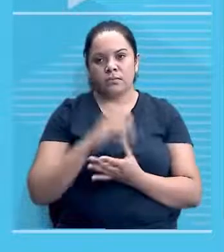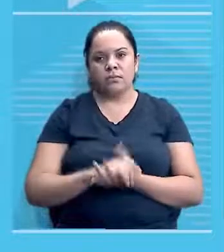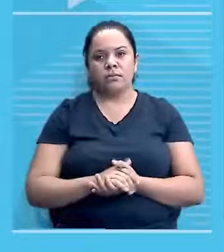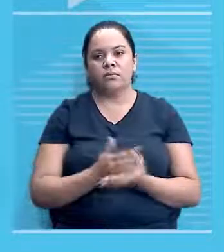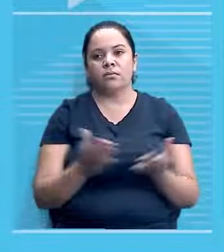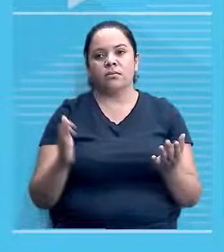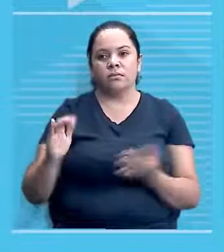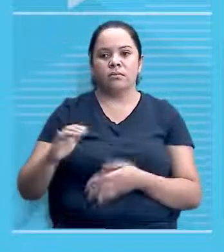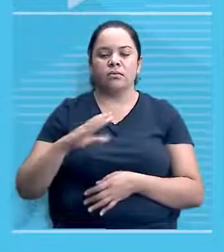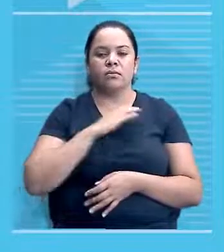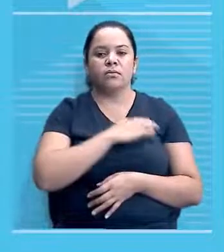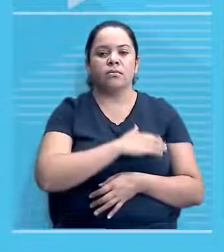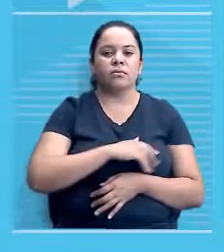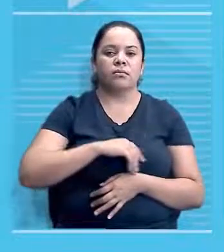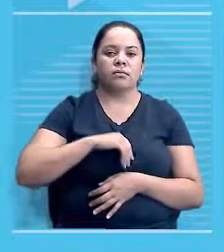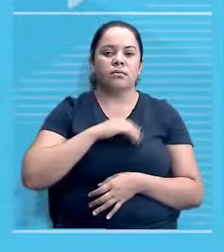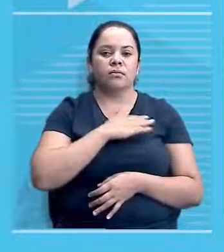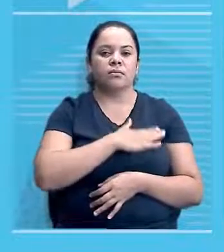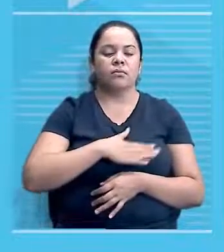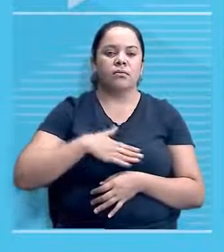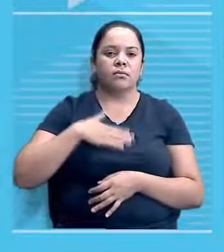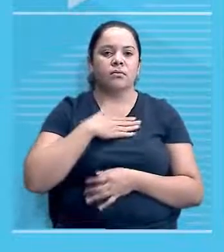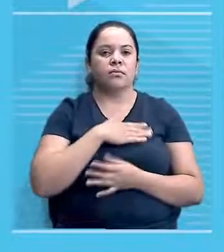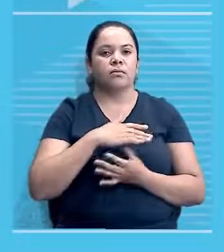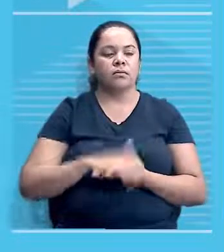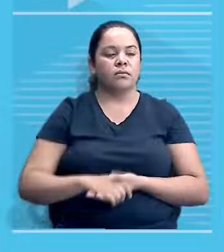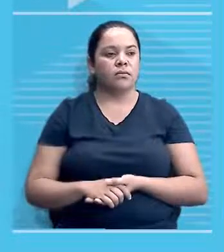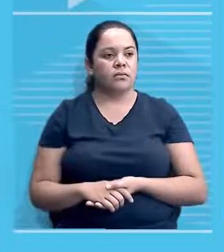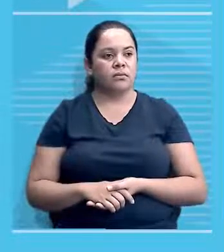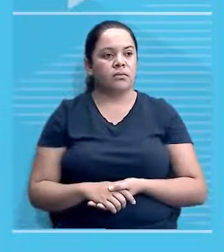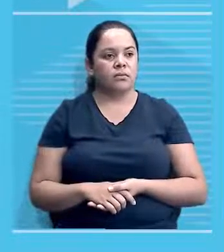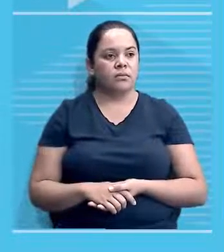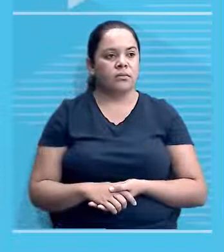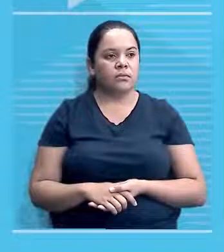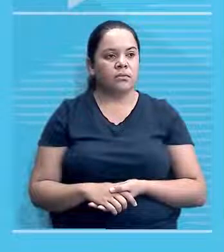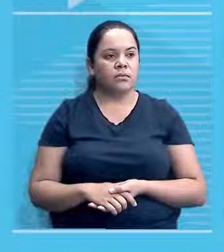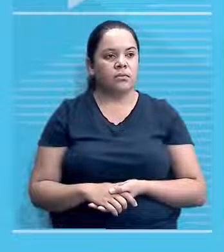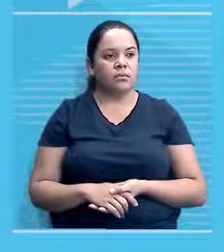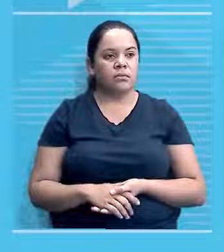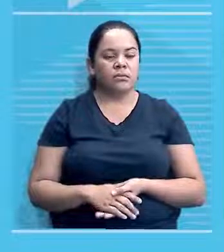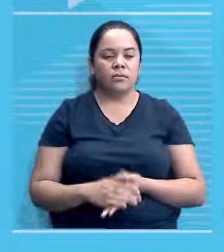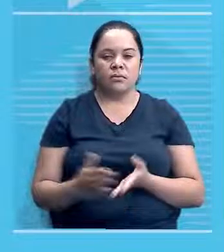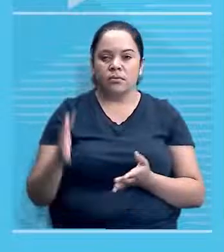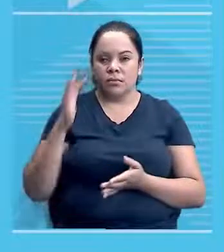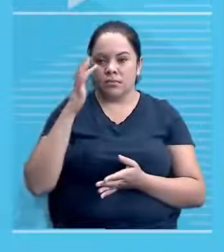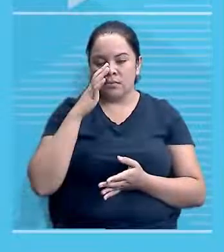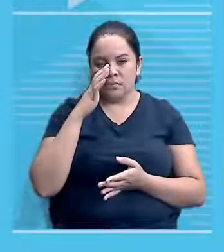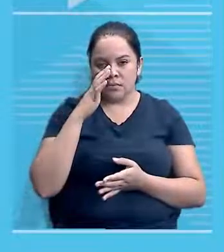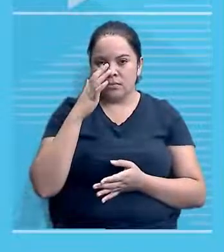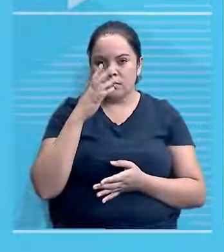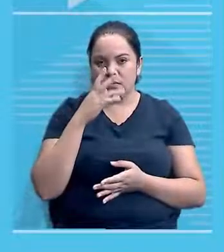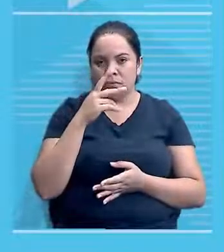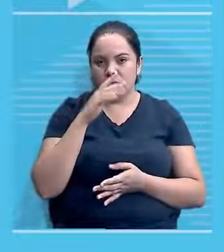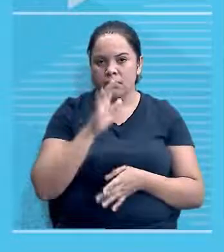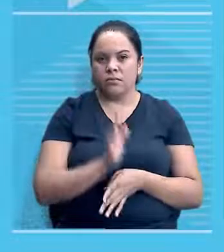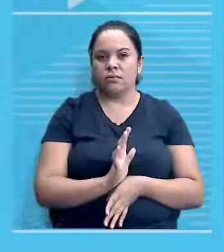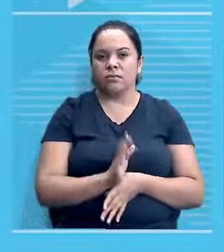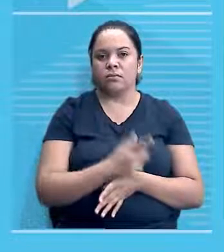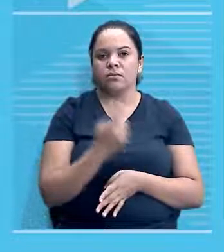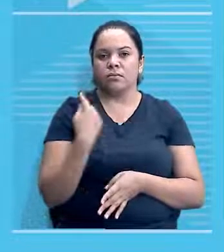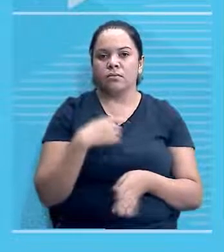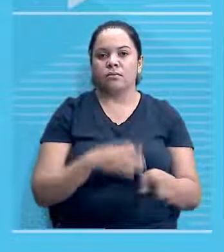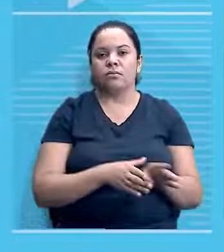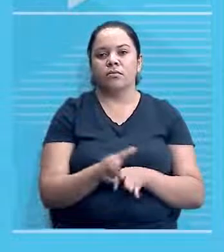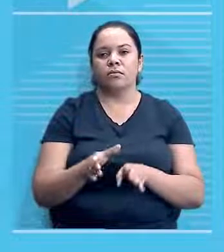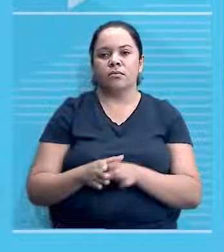muito quem assiste filme recomendado já vai sabendo que é bom a gente não perde